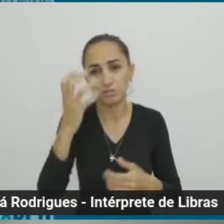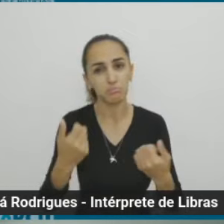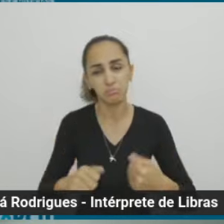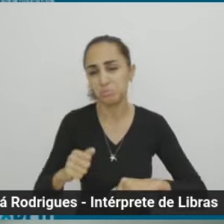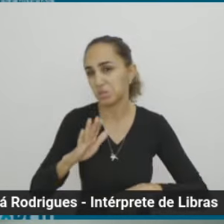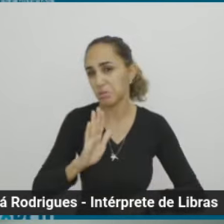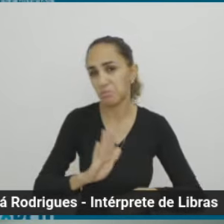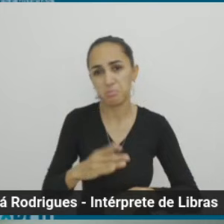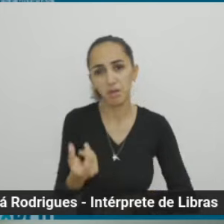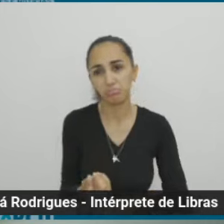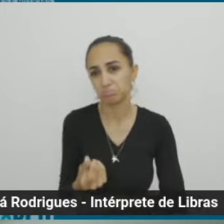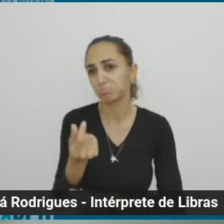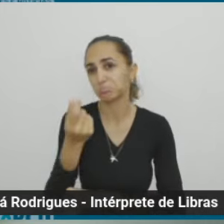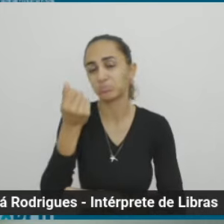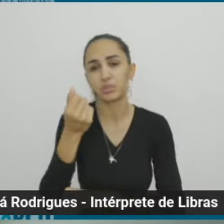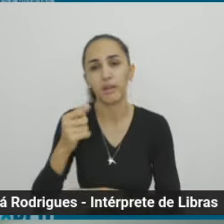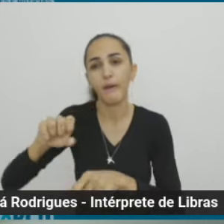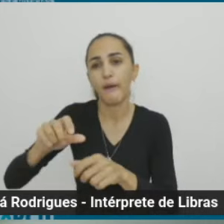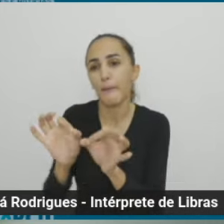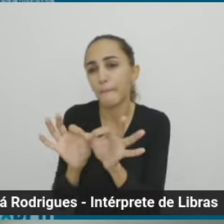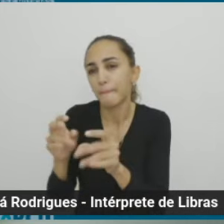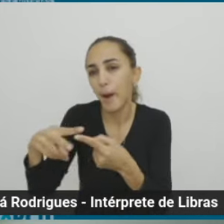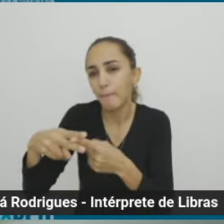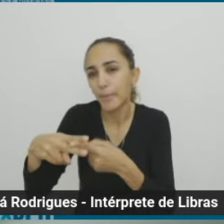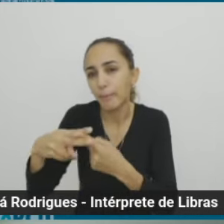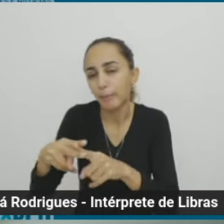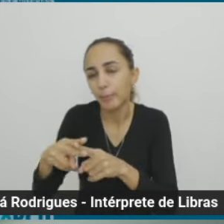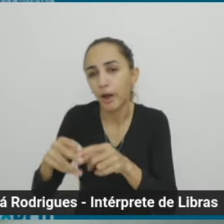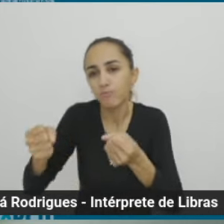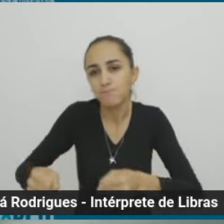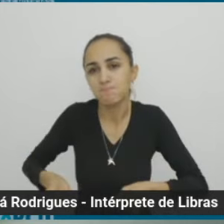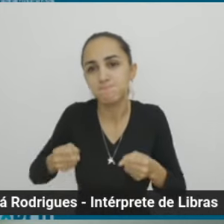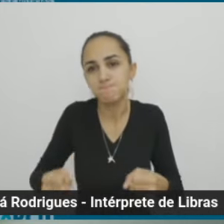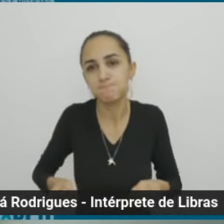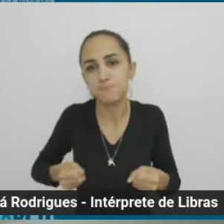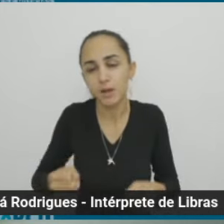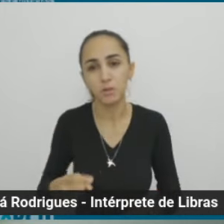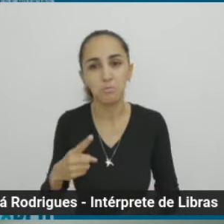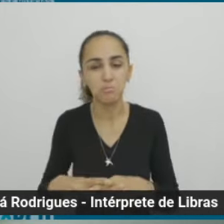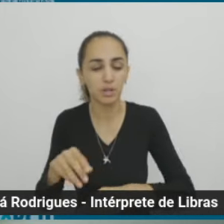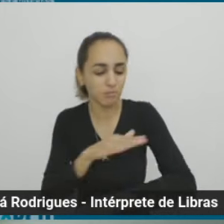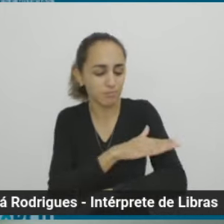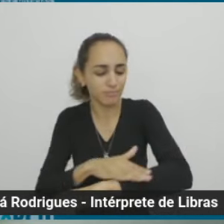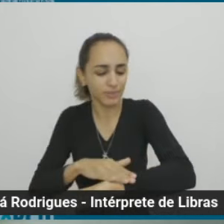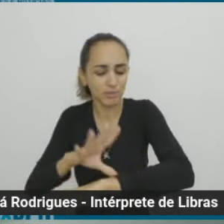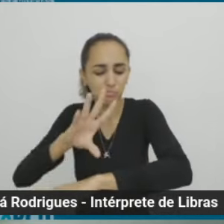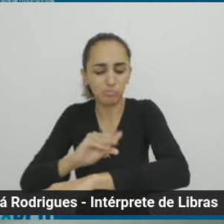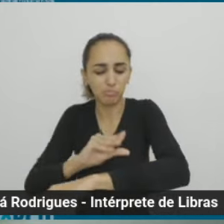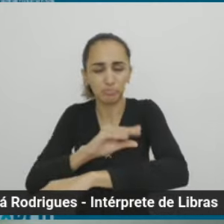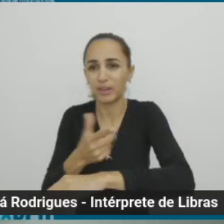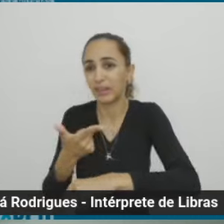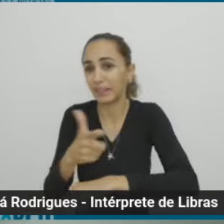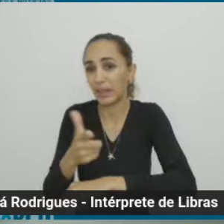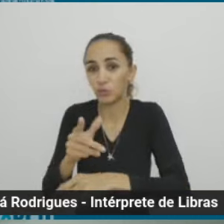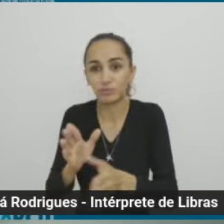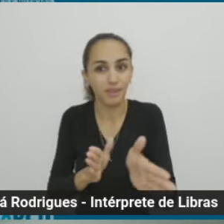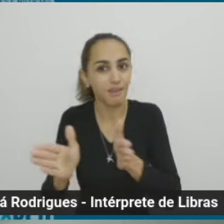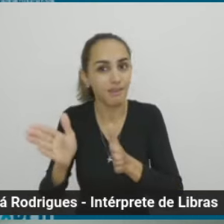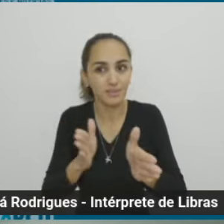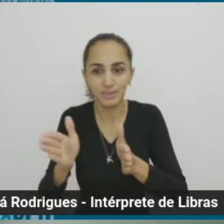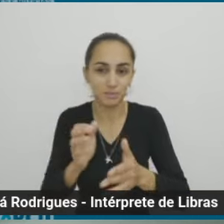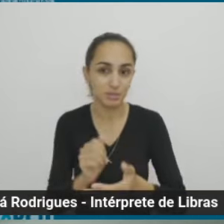candidatos, consertando a sua cadeira, porque a calçada não é acessível. Então, são questões práticas